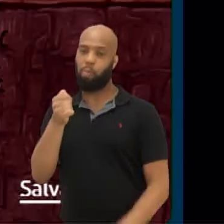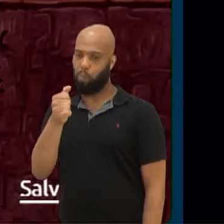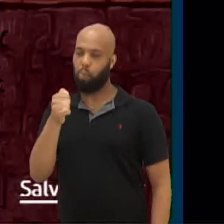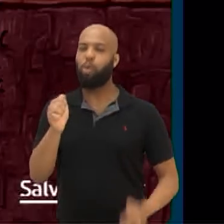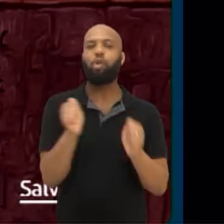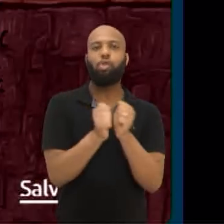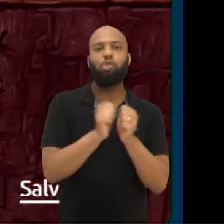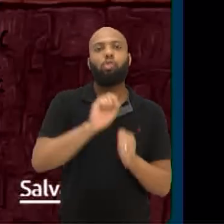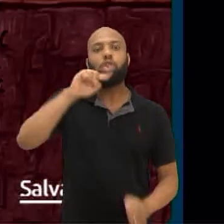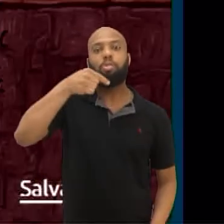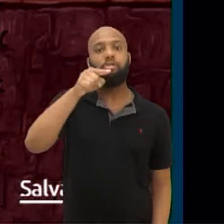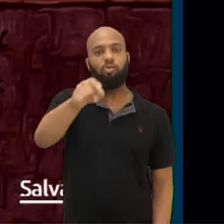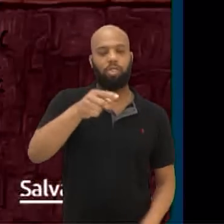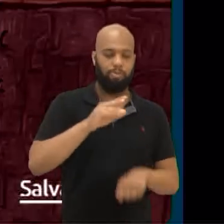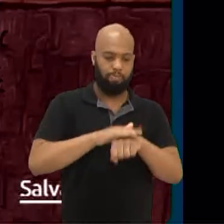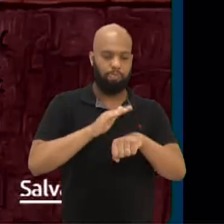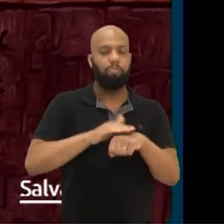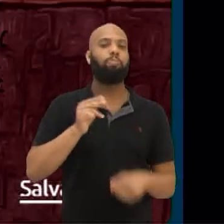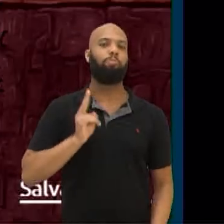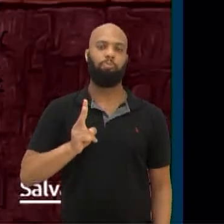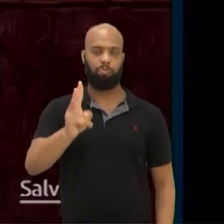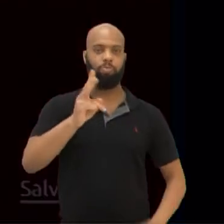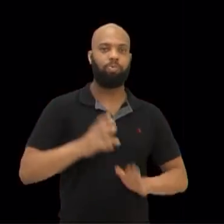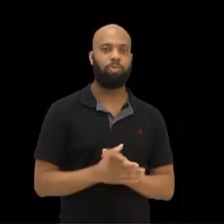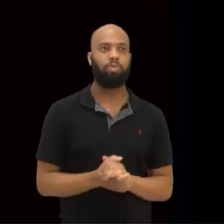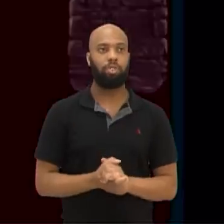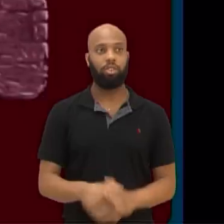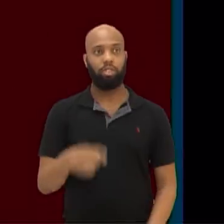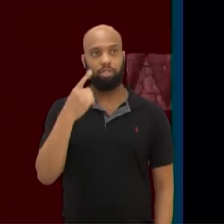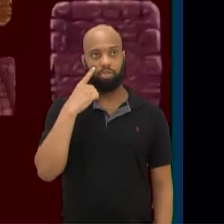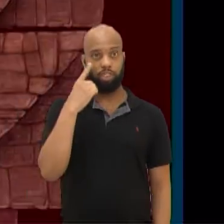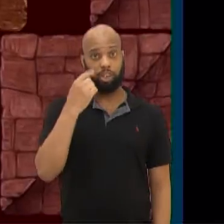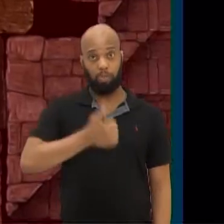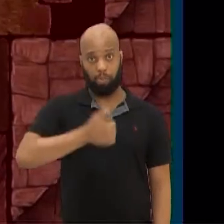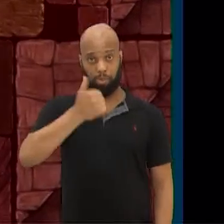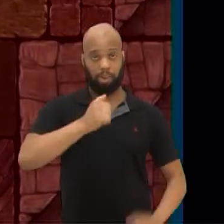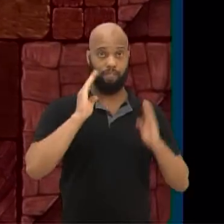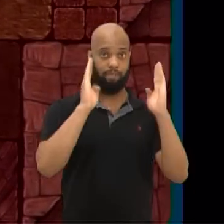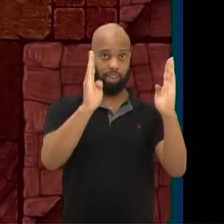com vocês, depois vocês continuam, ok? Então, lá, a primeira.